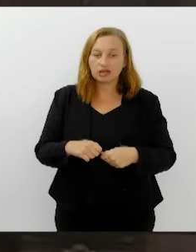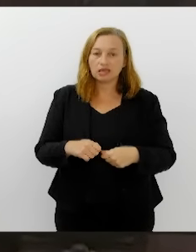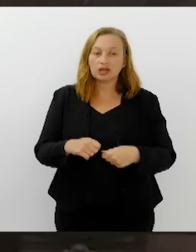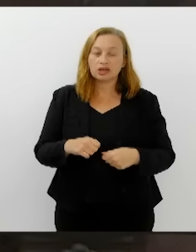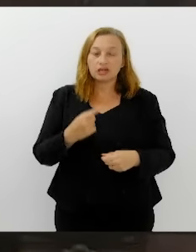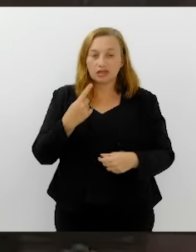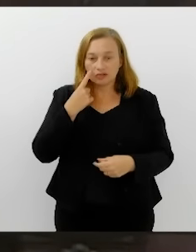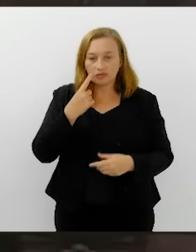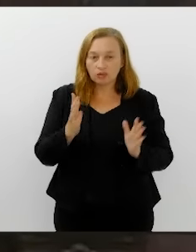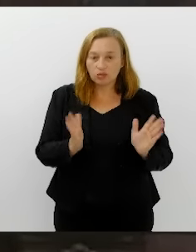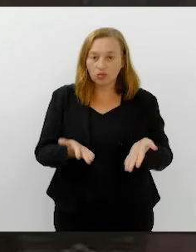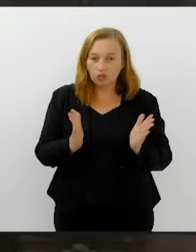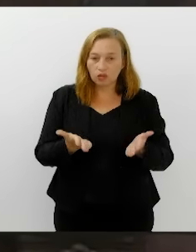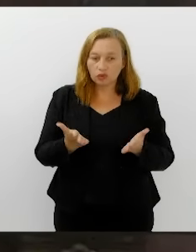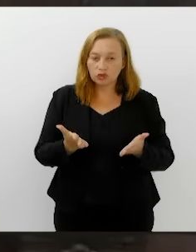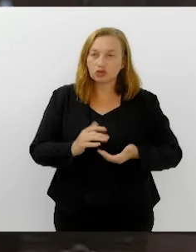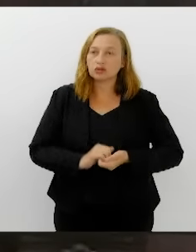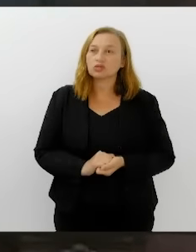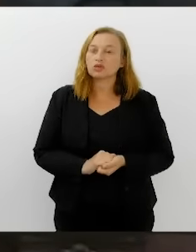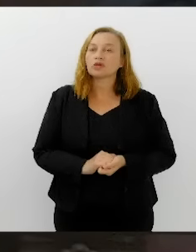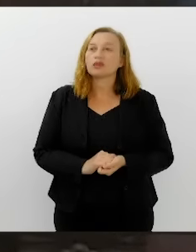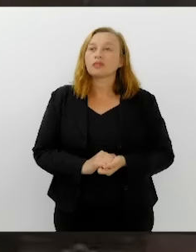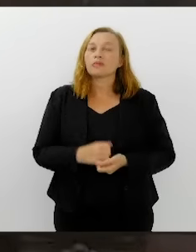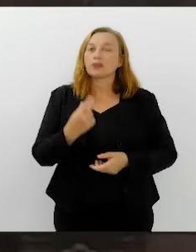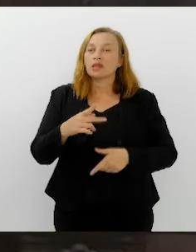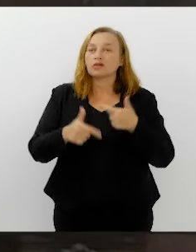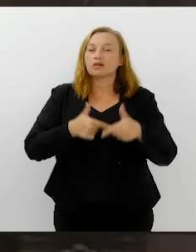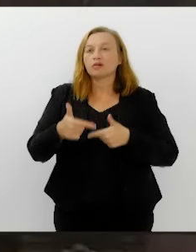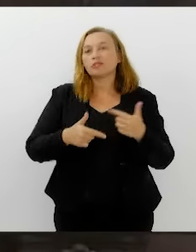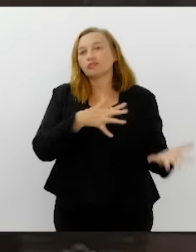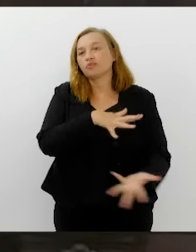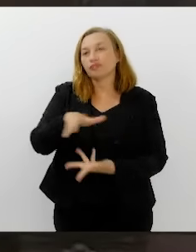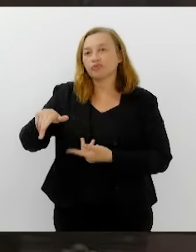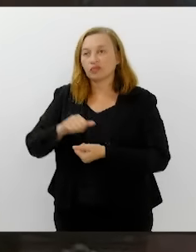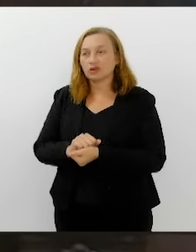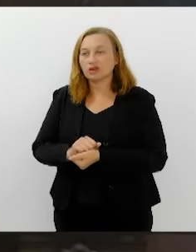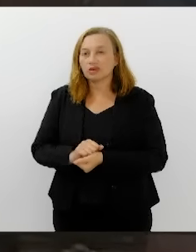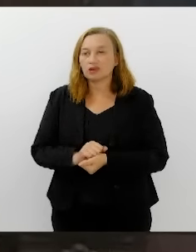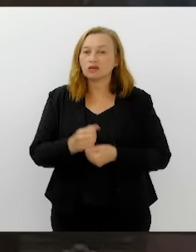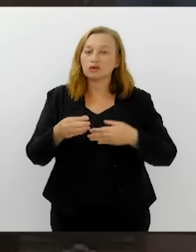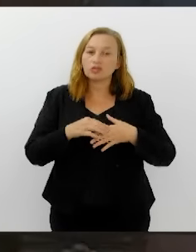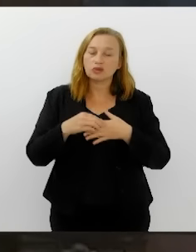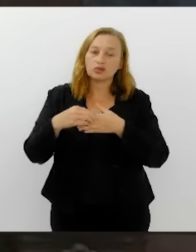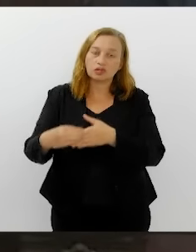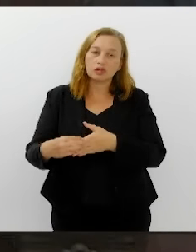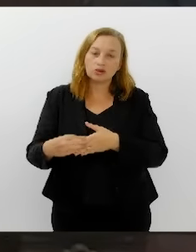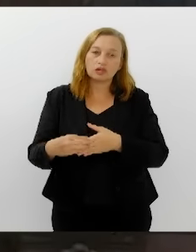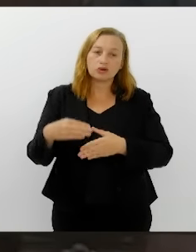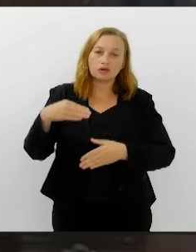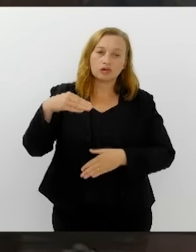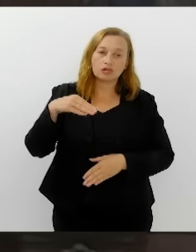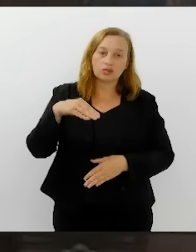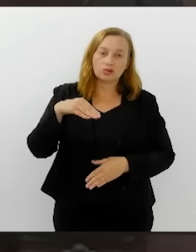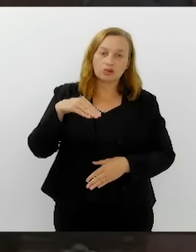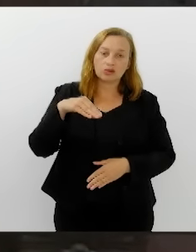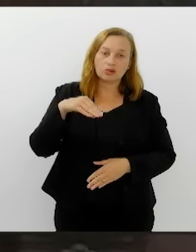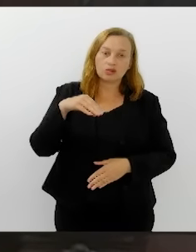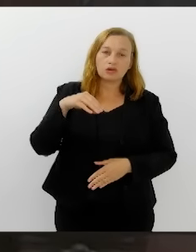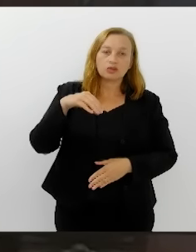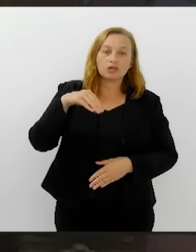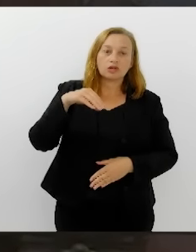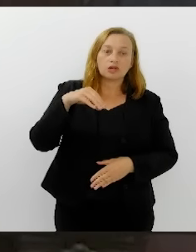no cumprimento de sua missão no mundo. Sob a guia do Monsenhor Clá, os Arautos do Evangelho